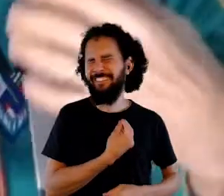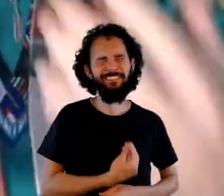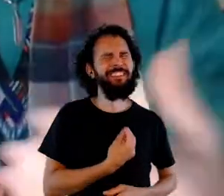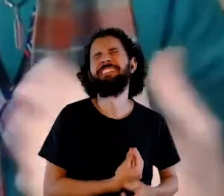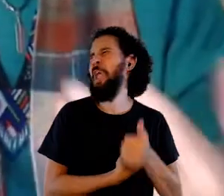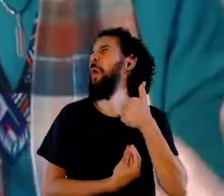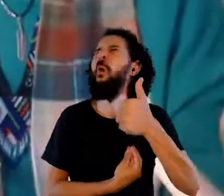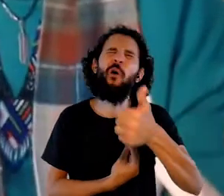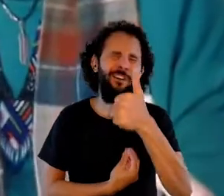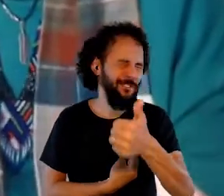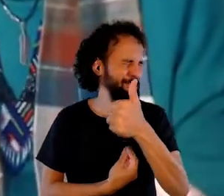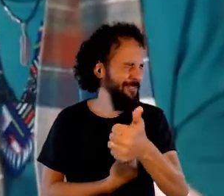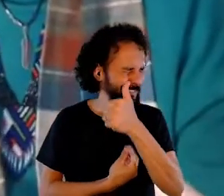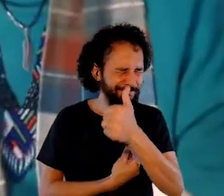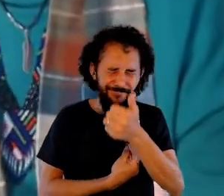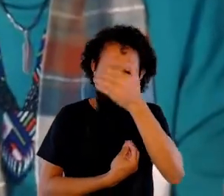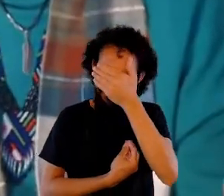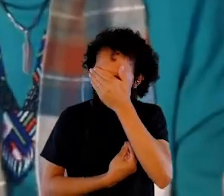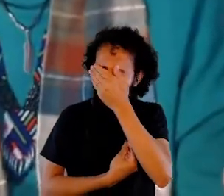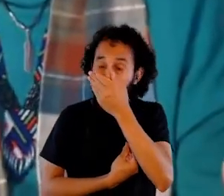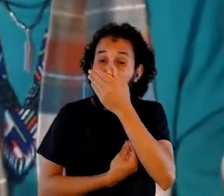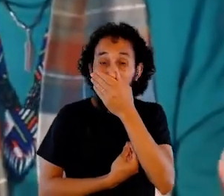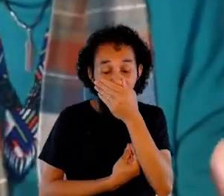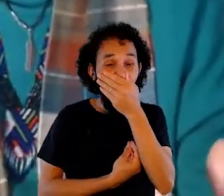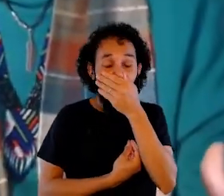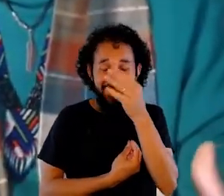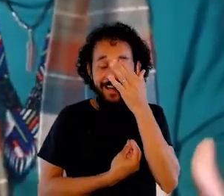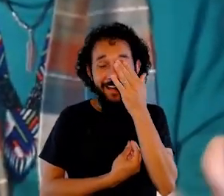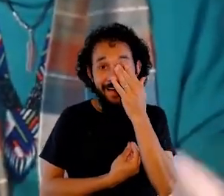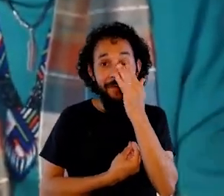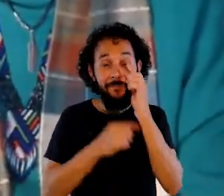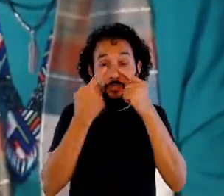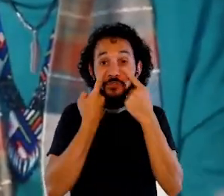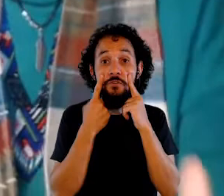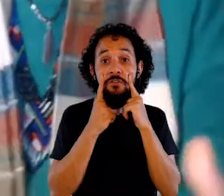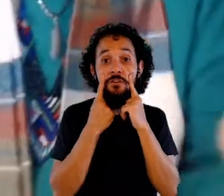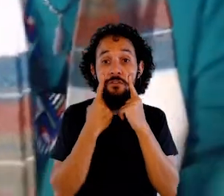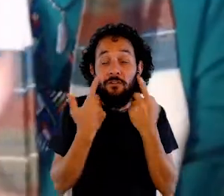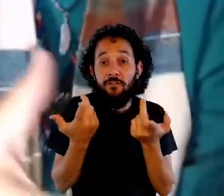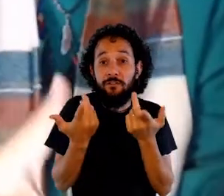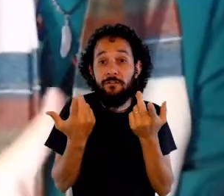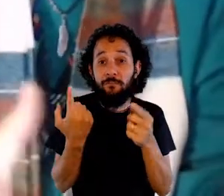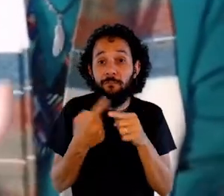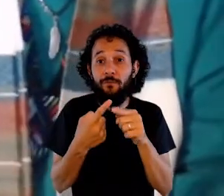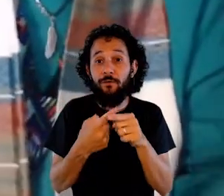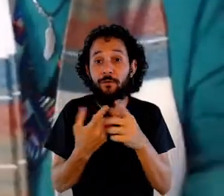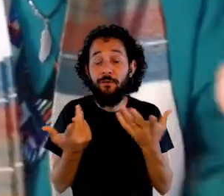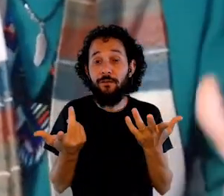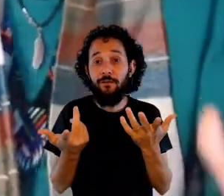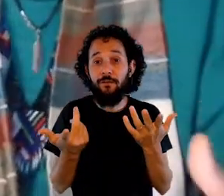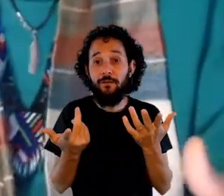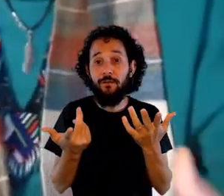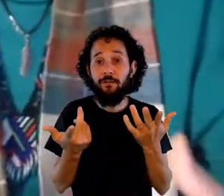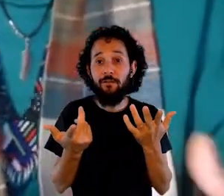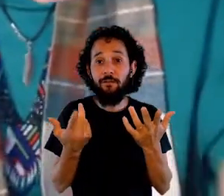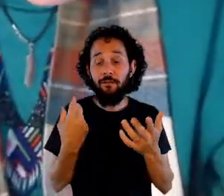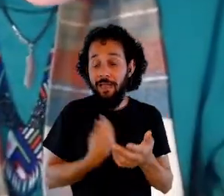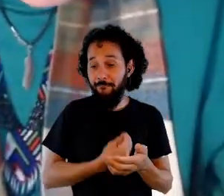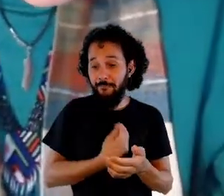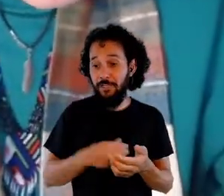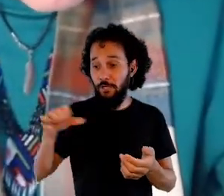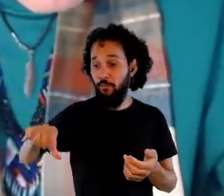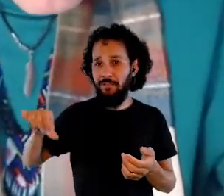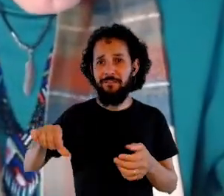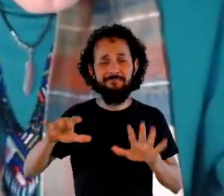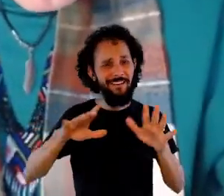E acaba chorando. Sabe por quê? Porque o subconsciente dela não aceita. Quando você está ruim, você sai falando que sua vida está